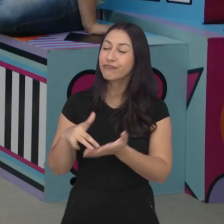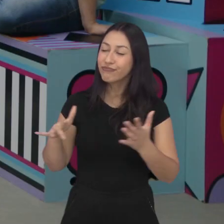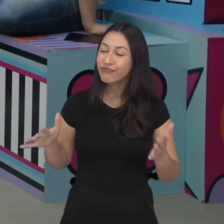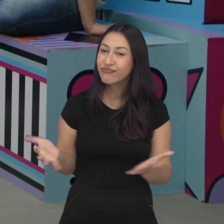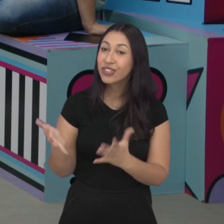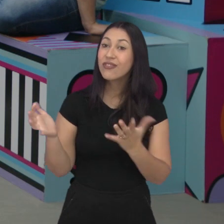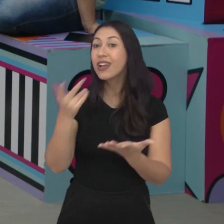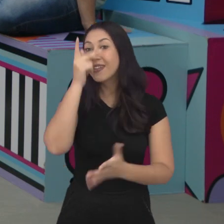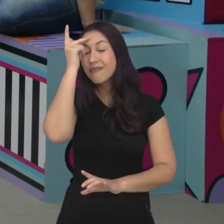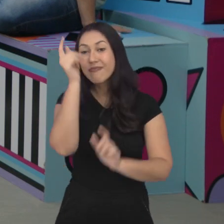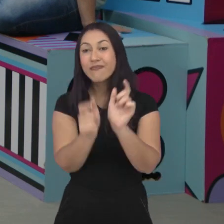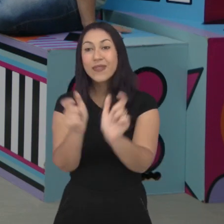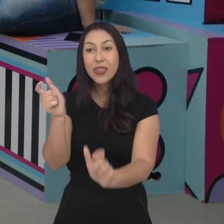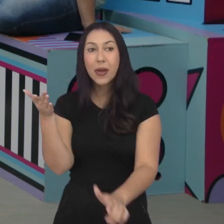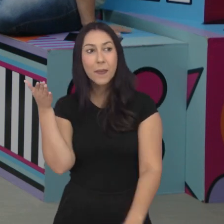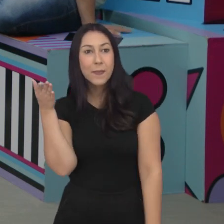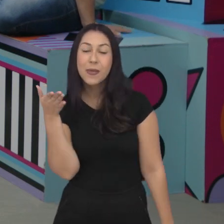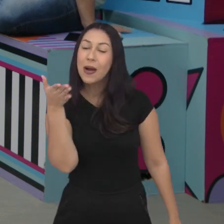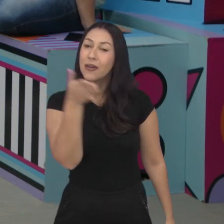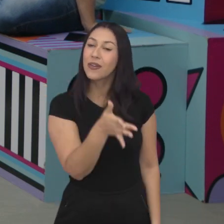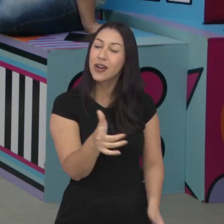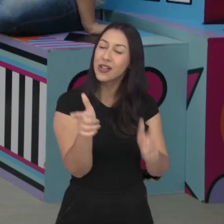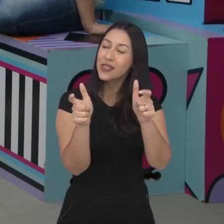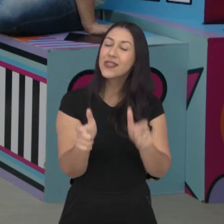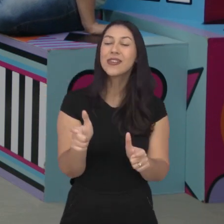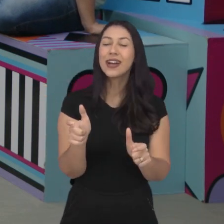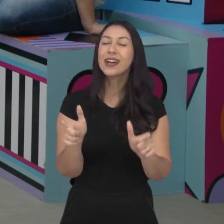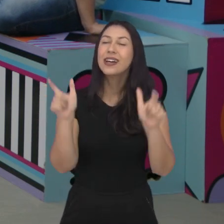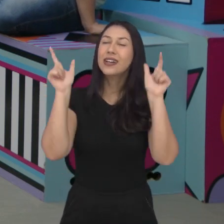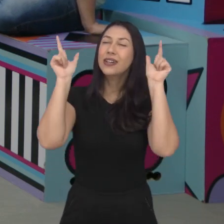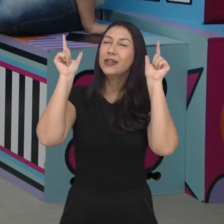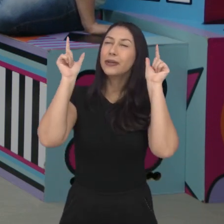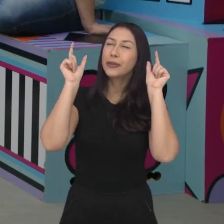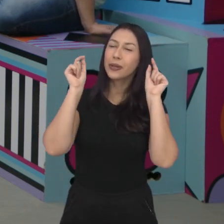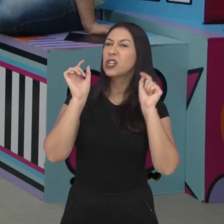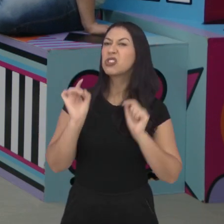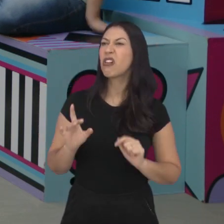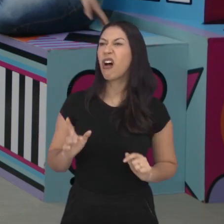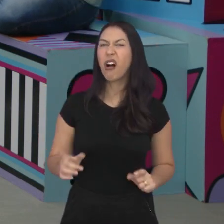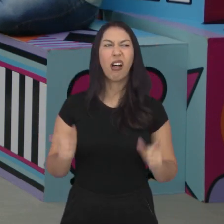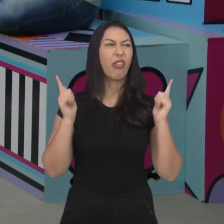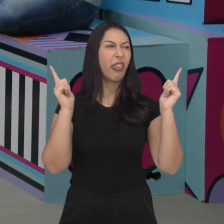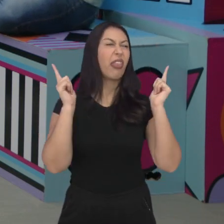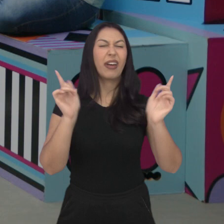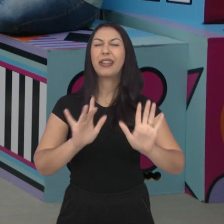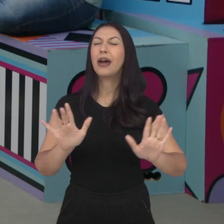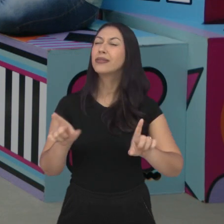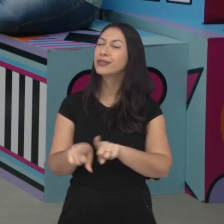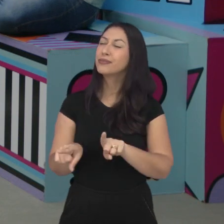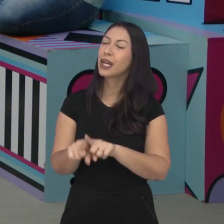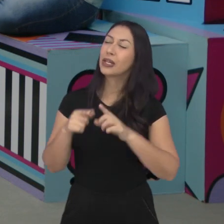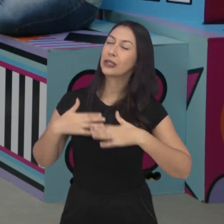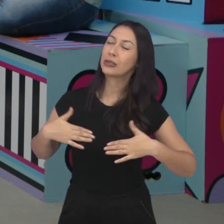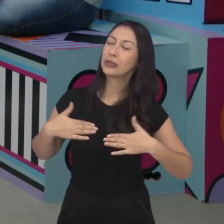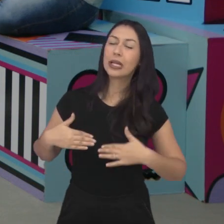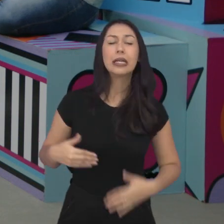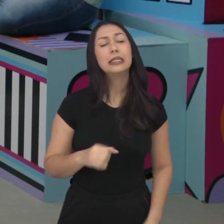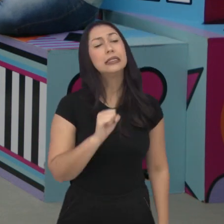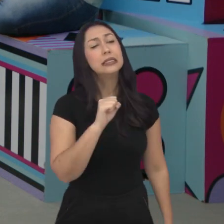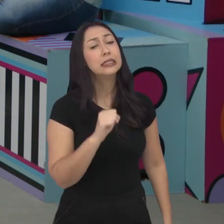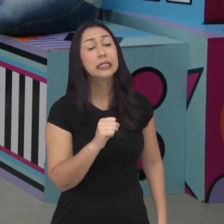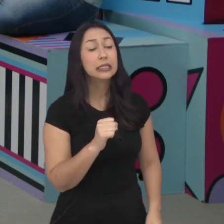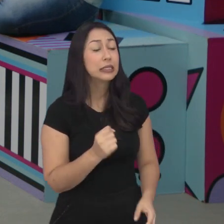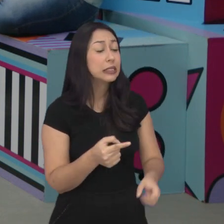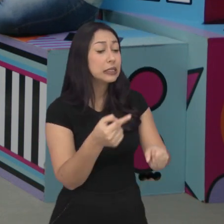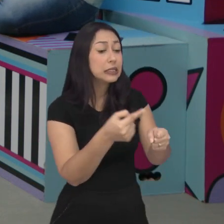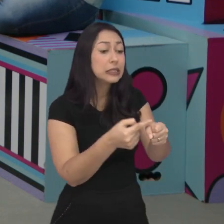fato, estimular que as pessoas frequentem os lugares que tem vez também, que a gente quer só sossego, né? Não quer aquele lugar barulhento. Não, e cheio é de legal, gente, a informação. cidade tá